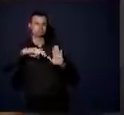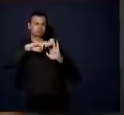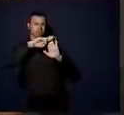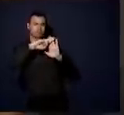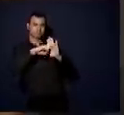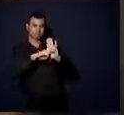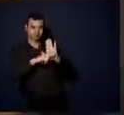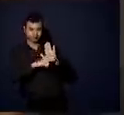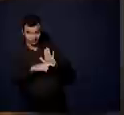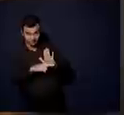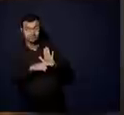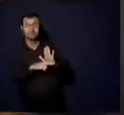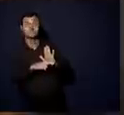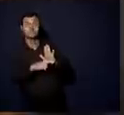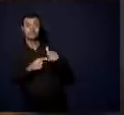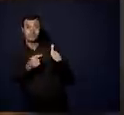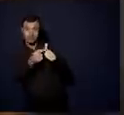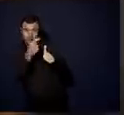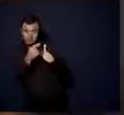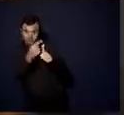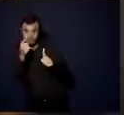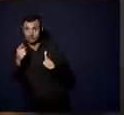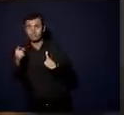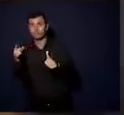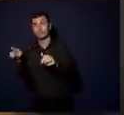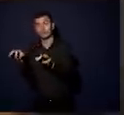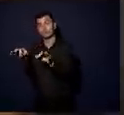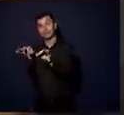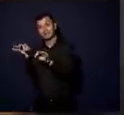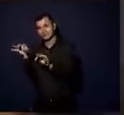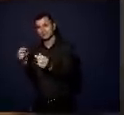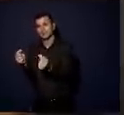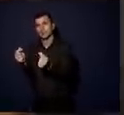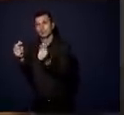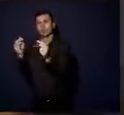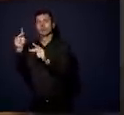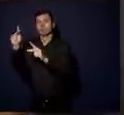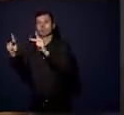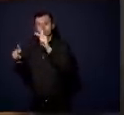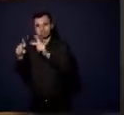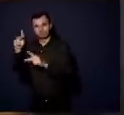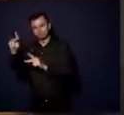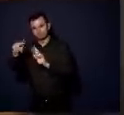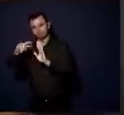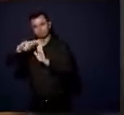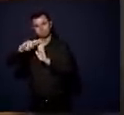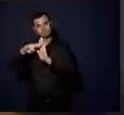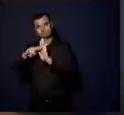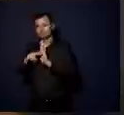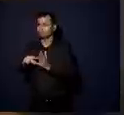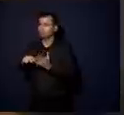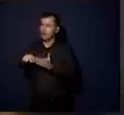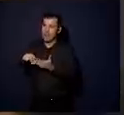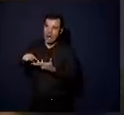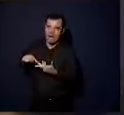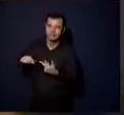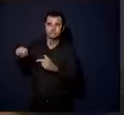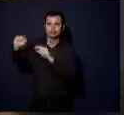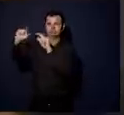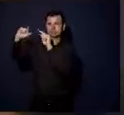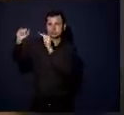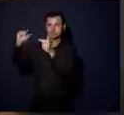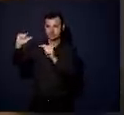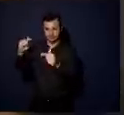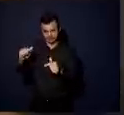por definição ele tem que passar pelo planejamento pelo orçamento público né quase que todas as regras aí tradicionais de